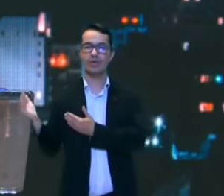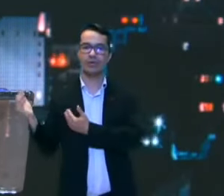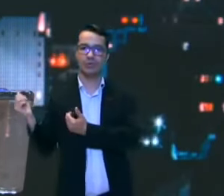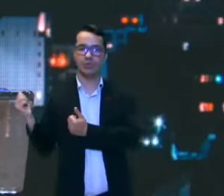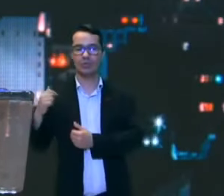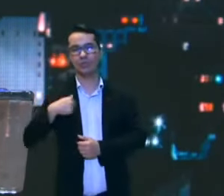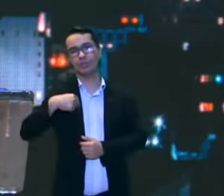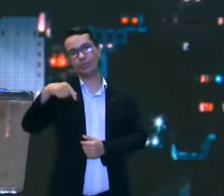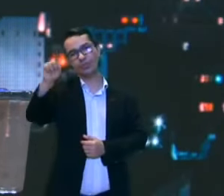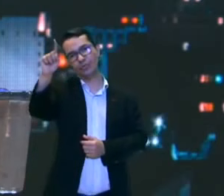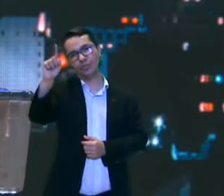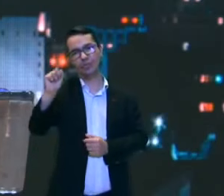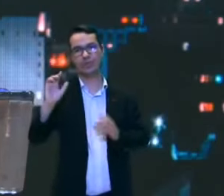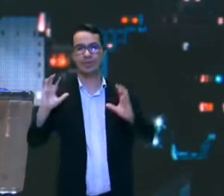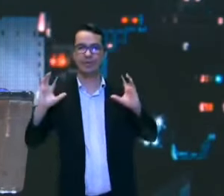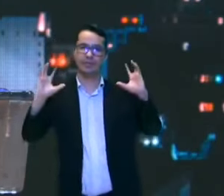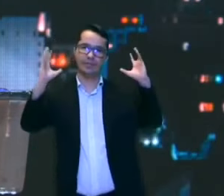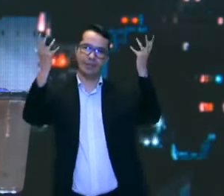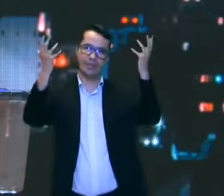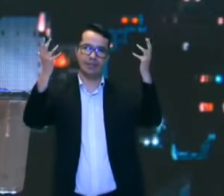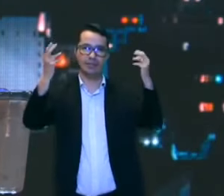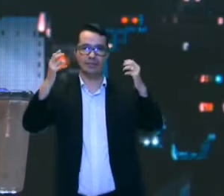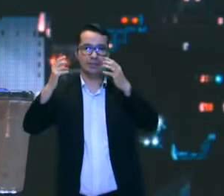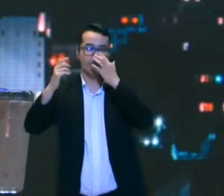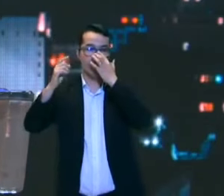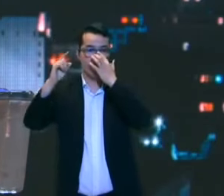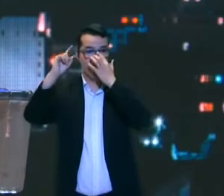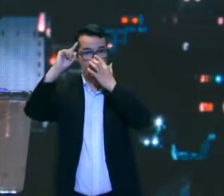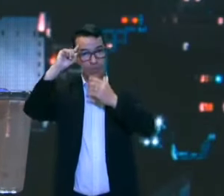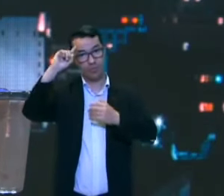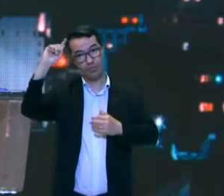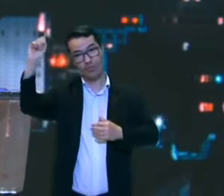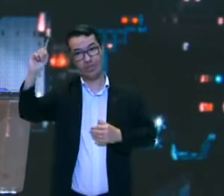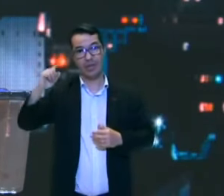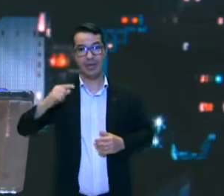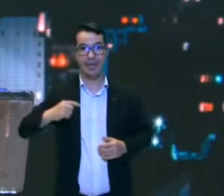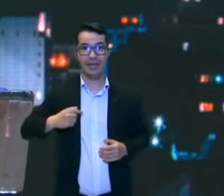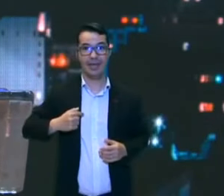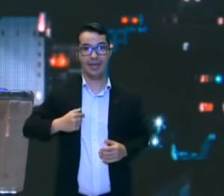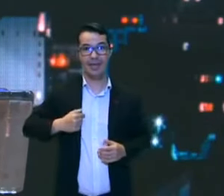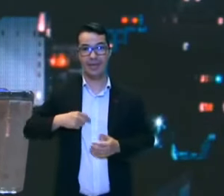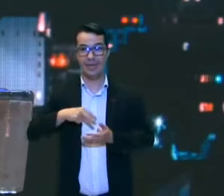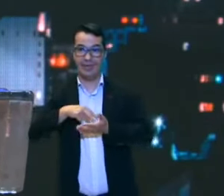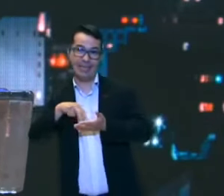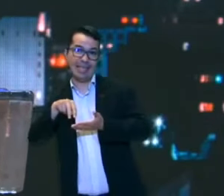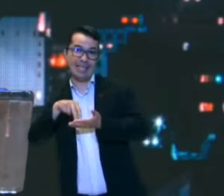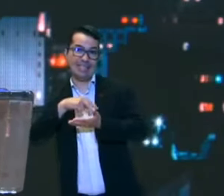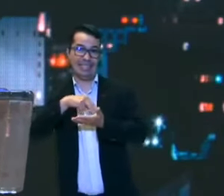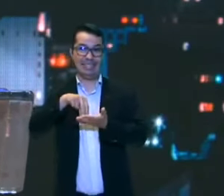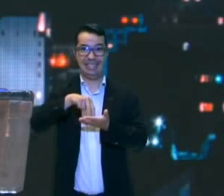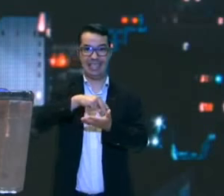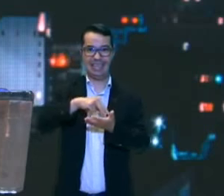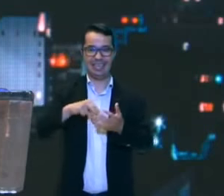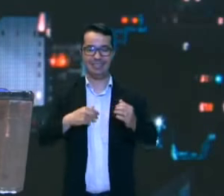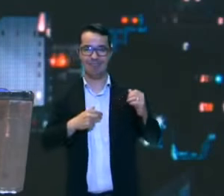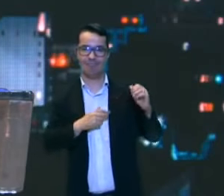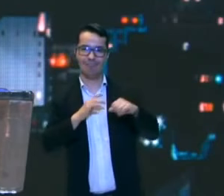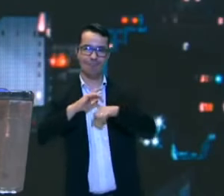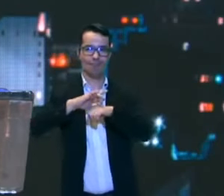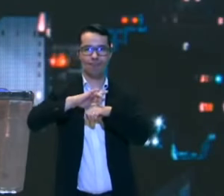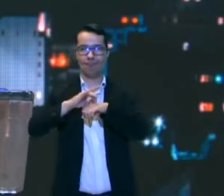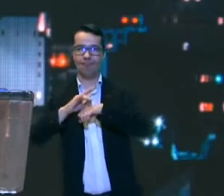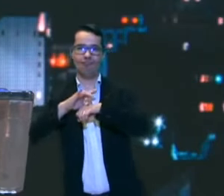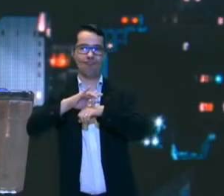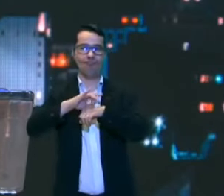Eu danço mal pra caramba, mas naquele dia eu resolvi dançar. Começou com músicas inocentes e de repente estavam tocando de